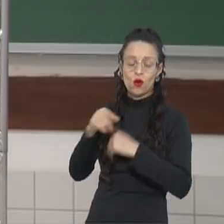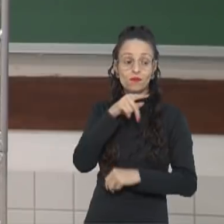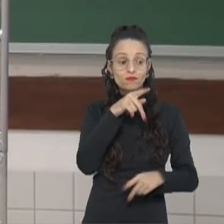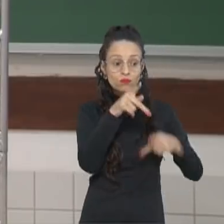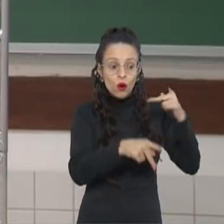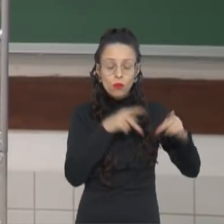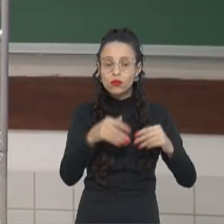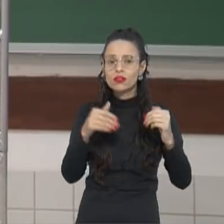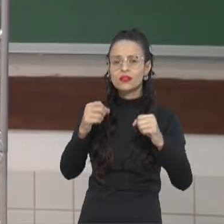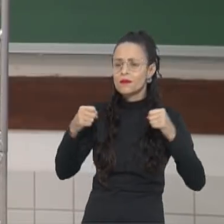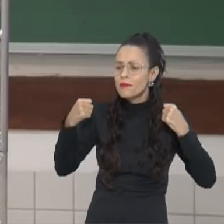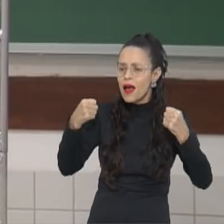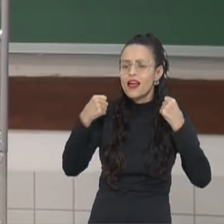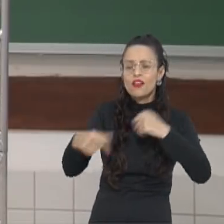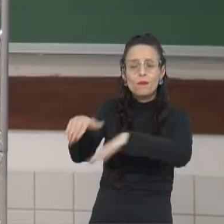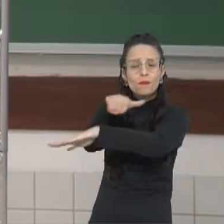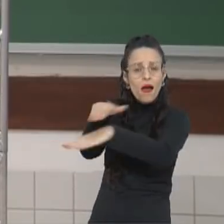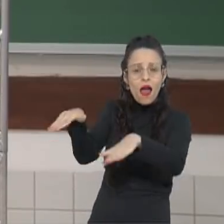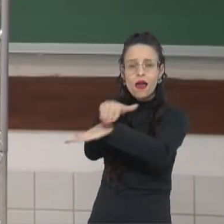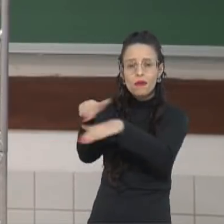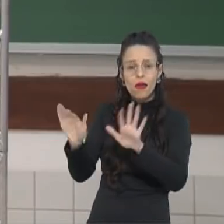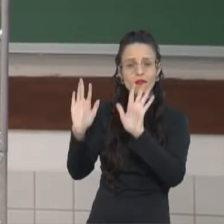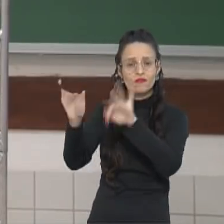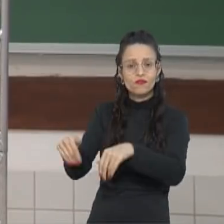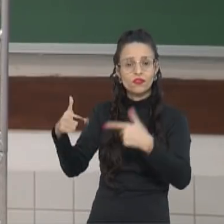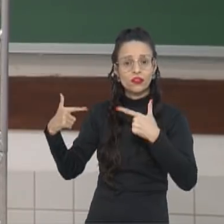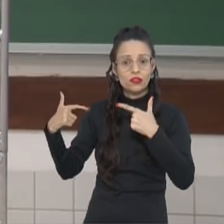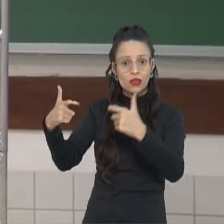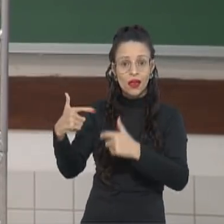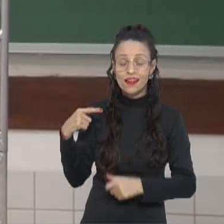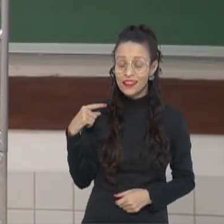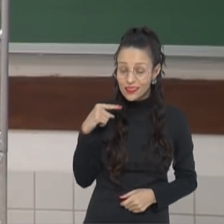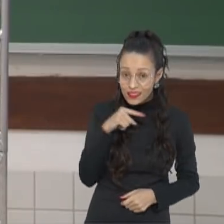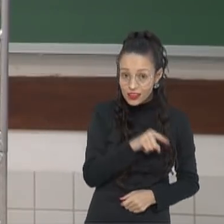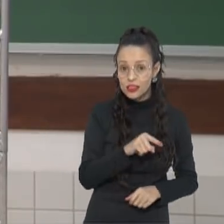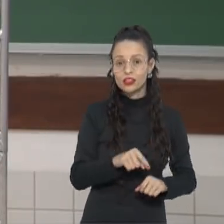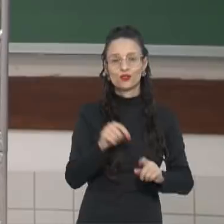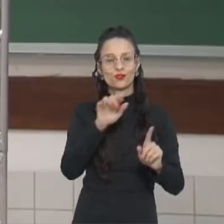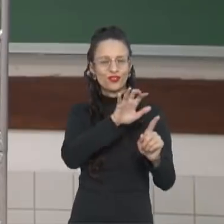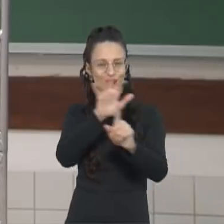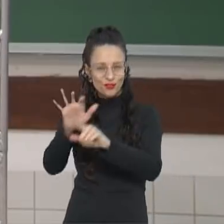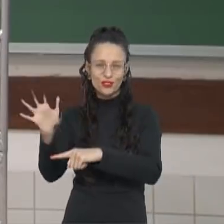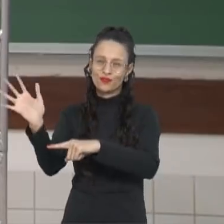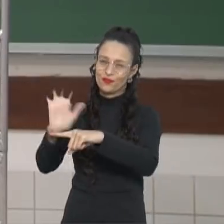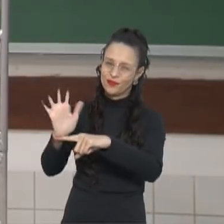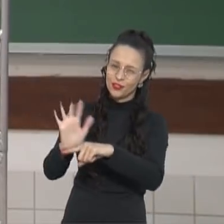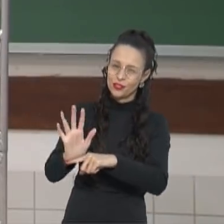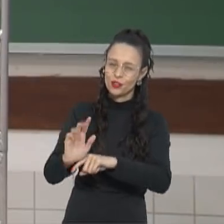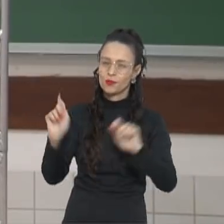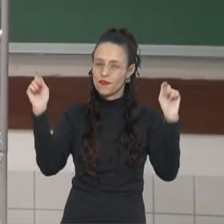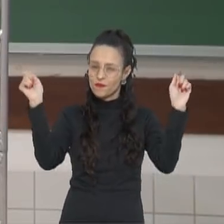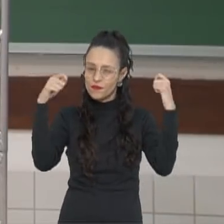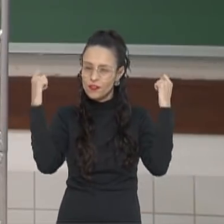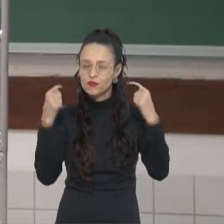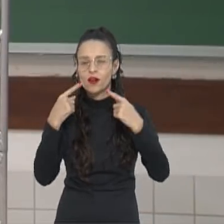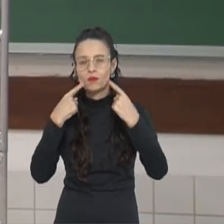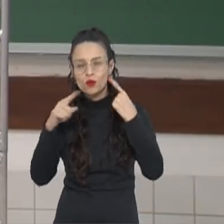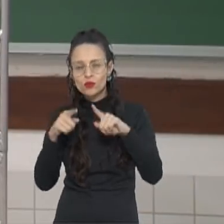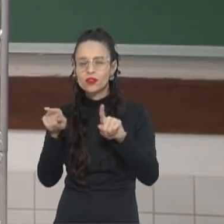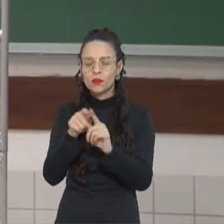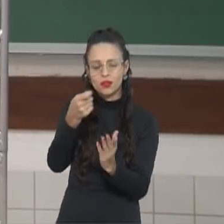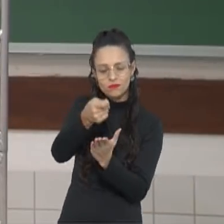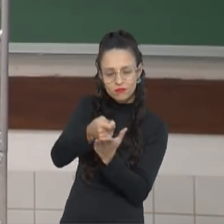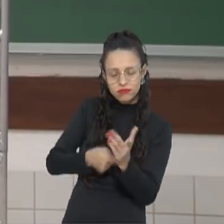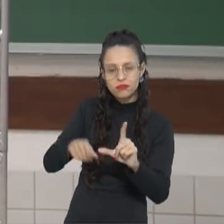população protestando contra a guerra. Isso influenciou muitos filmes, festivais de música, muitas